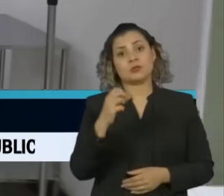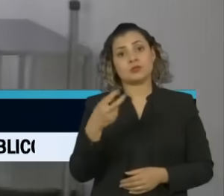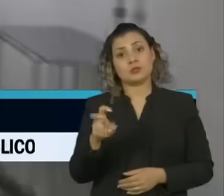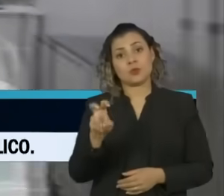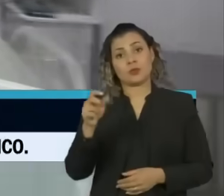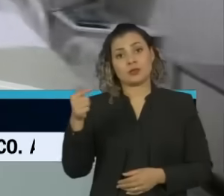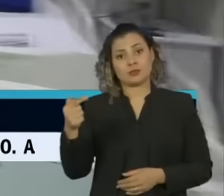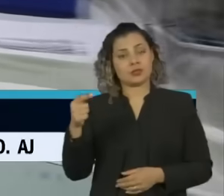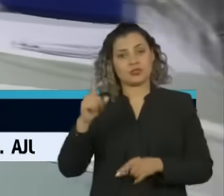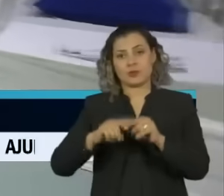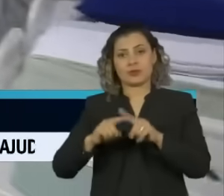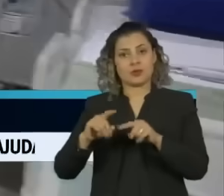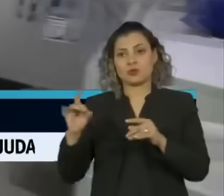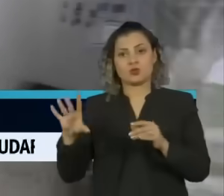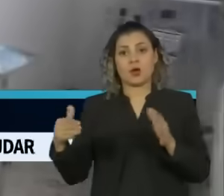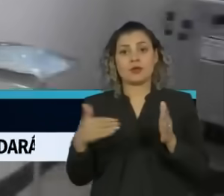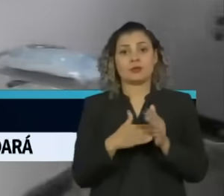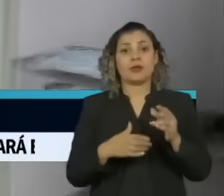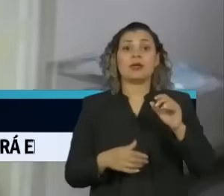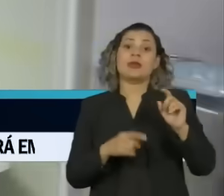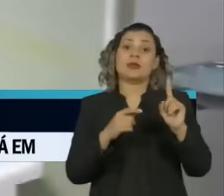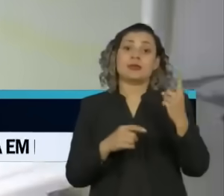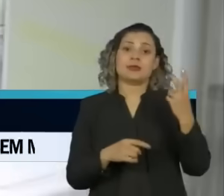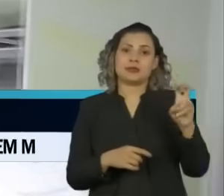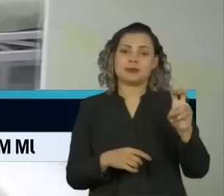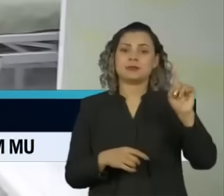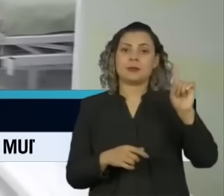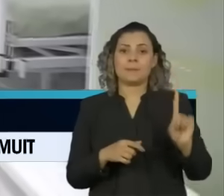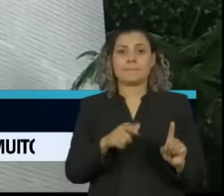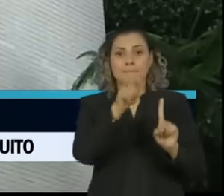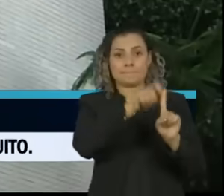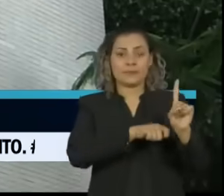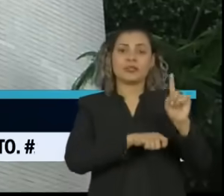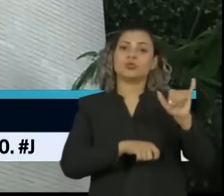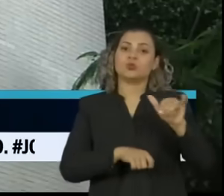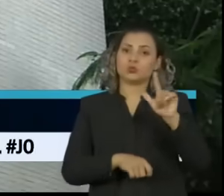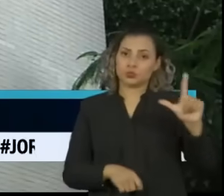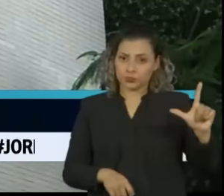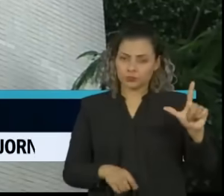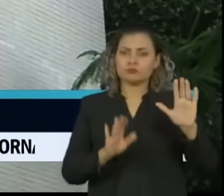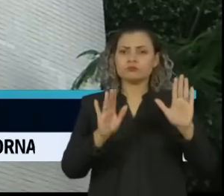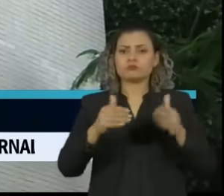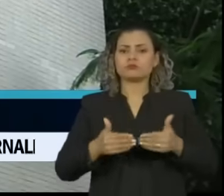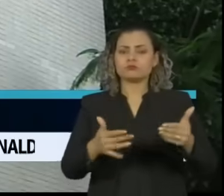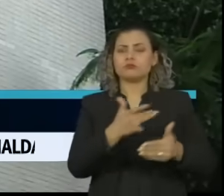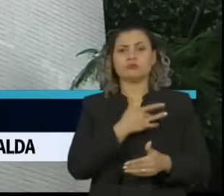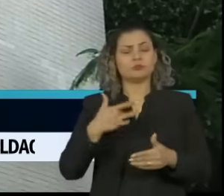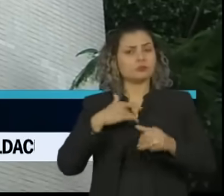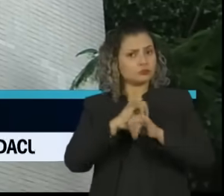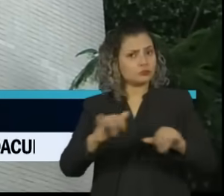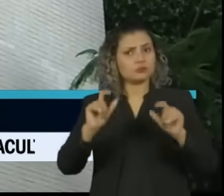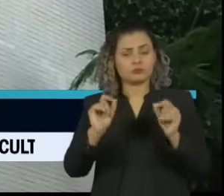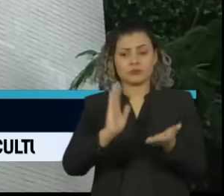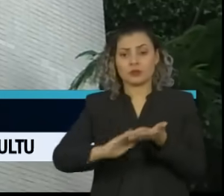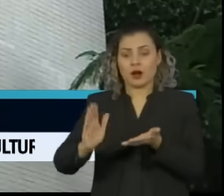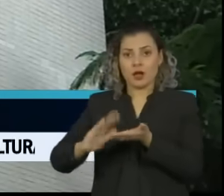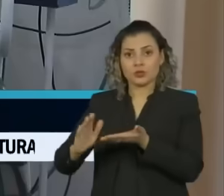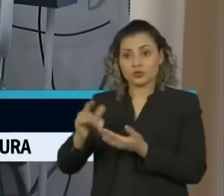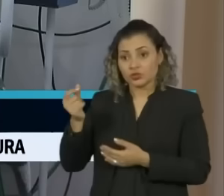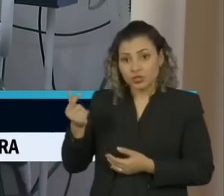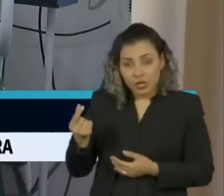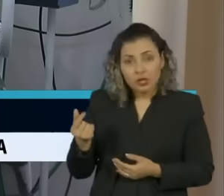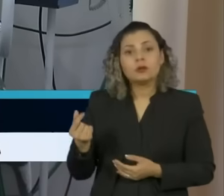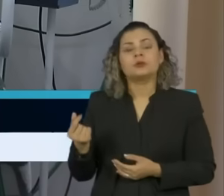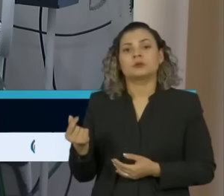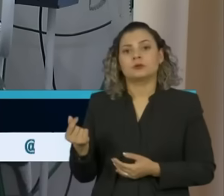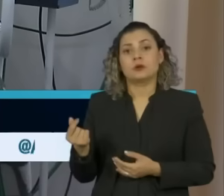4.857 aparelhos até 15 de julho. Em nota, o Ministério da Saúde diz que parte considerável das despesas não executadas